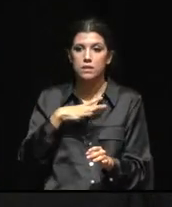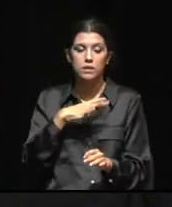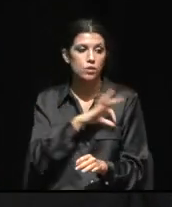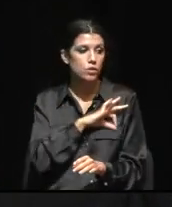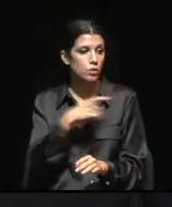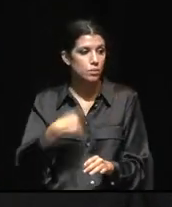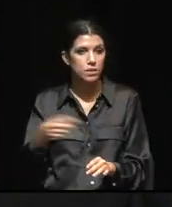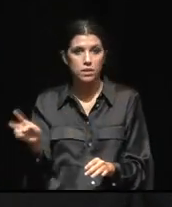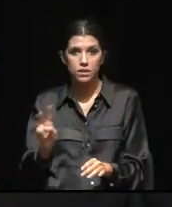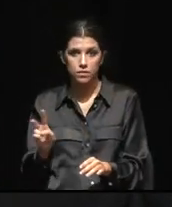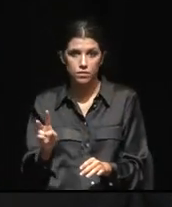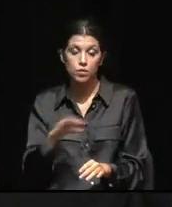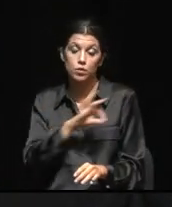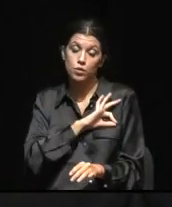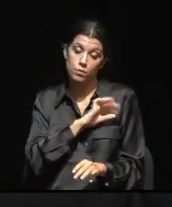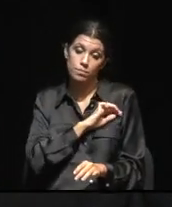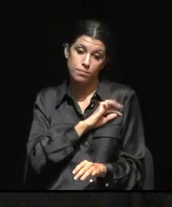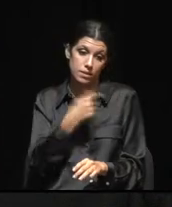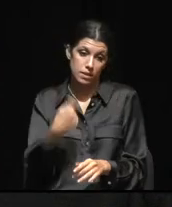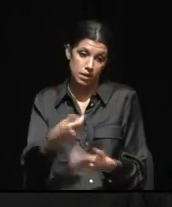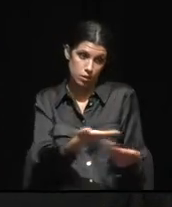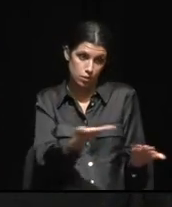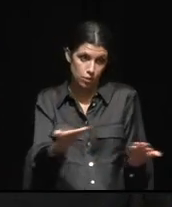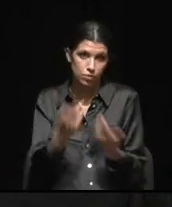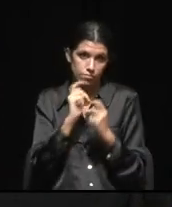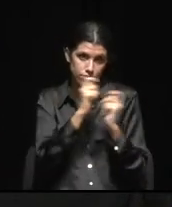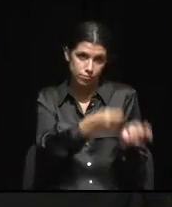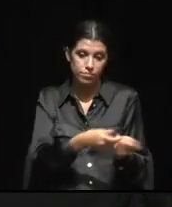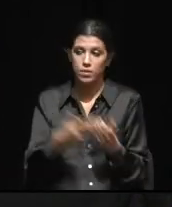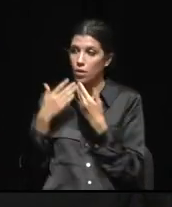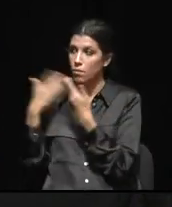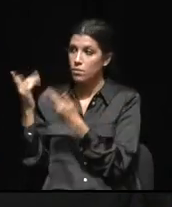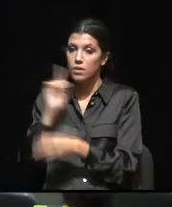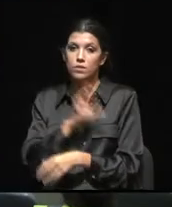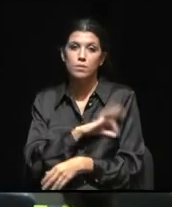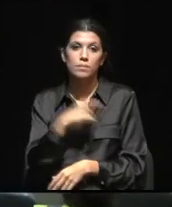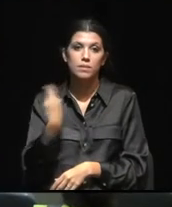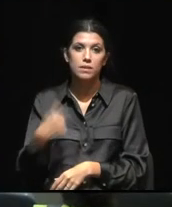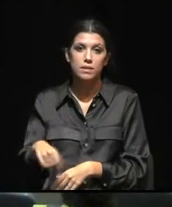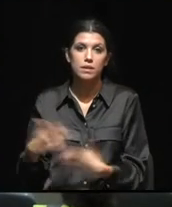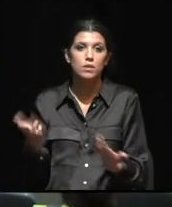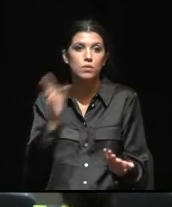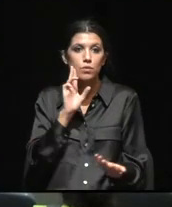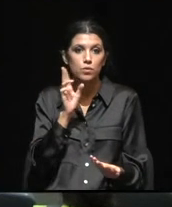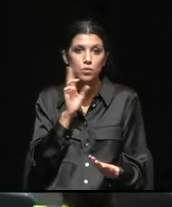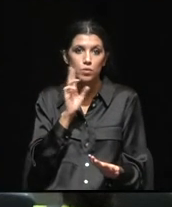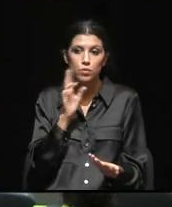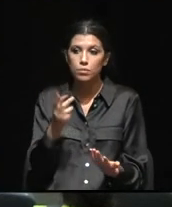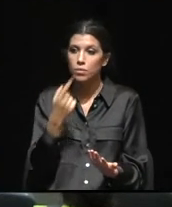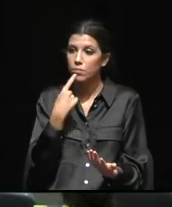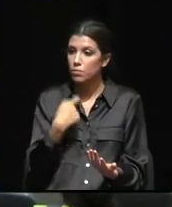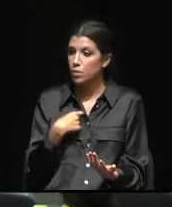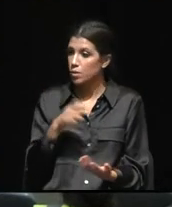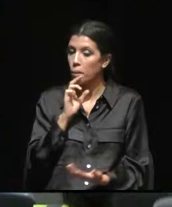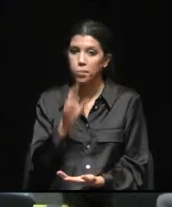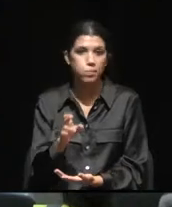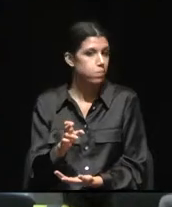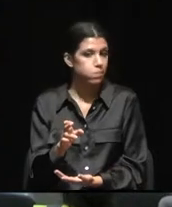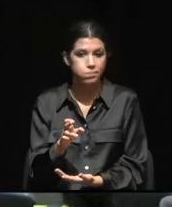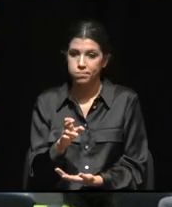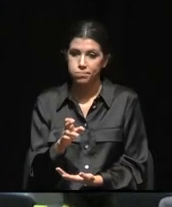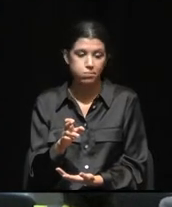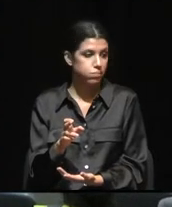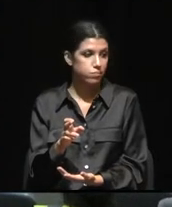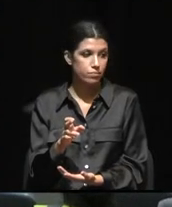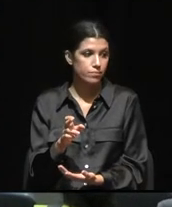vicepresidente peç desculpa senhor presidente exercício tem palavra obrigado senhor presidente eu peço desculpa não respondia à questão não não não